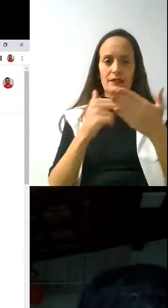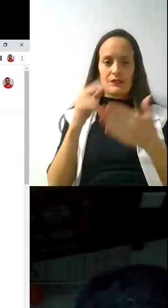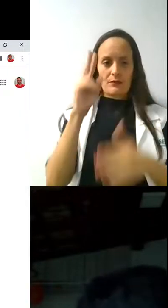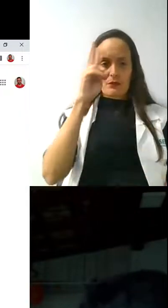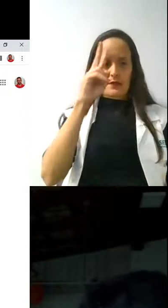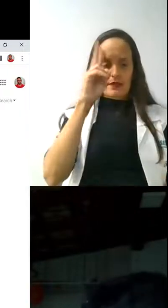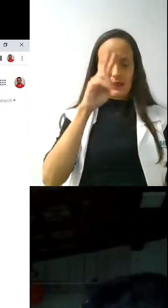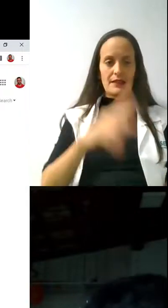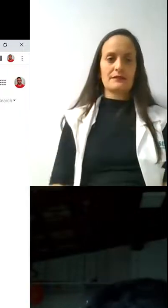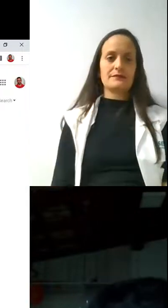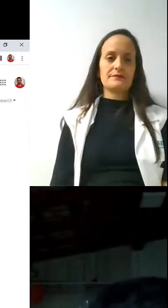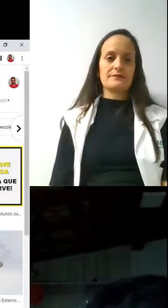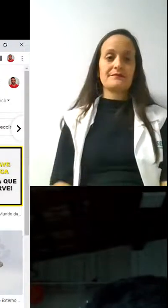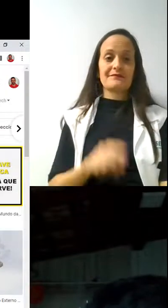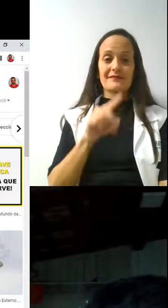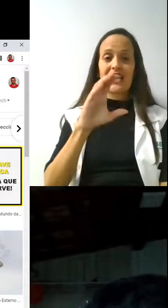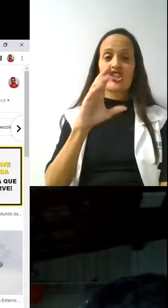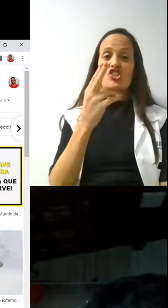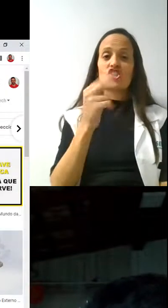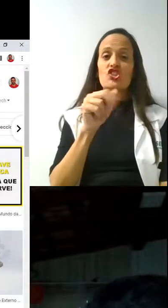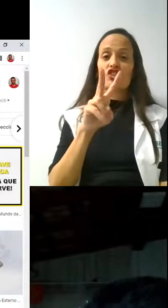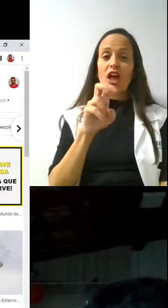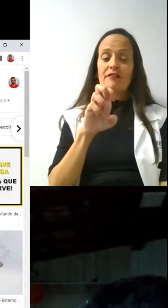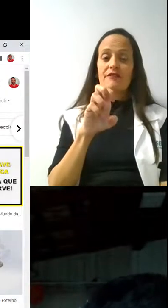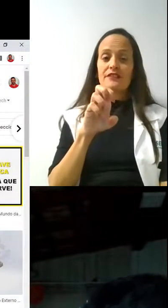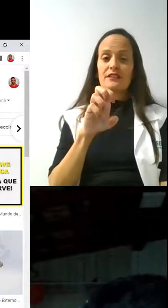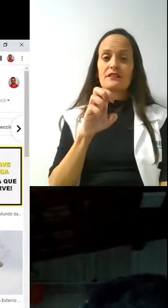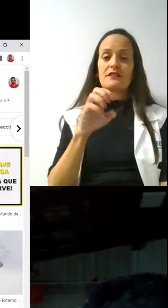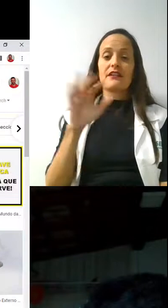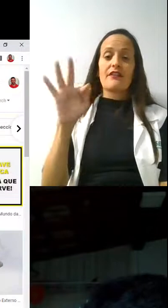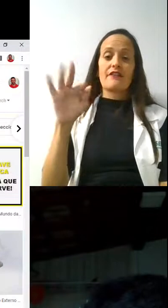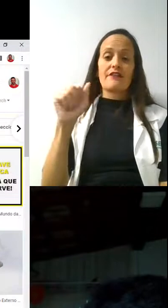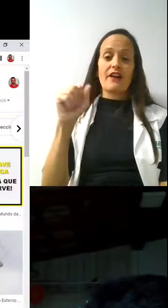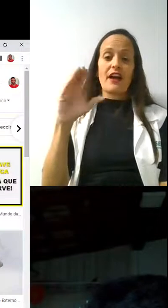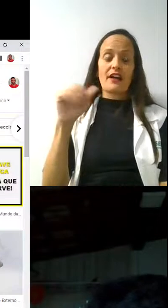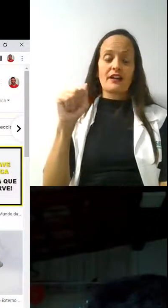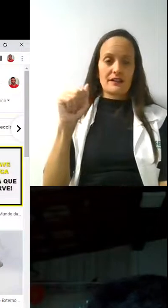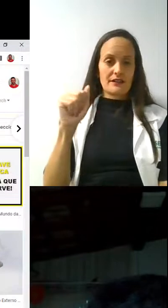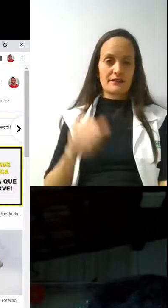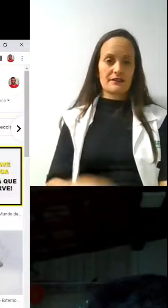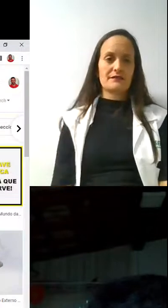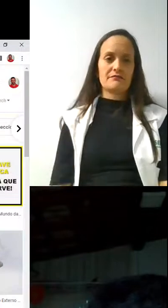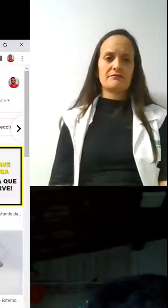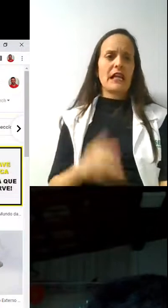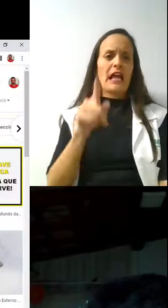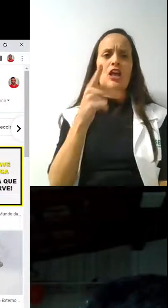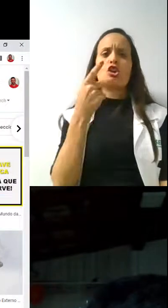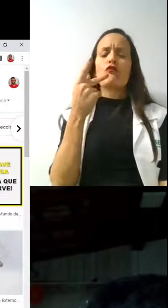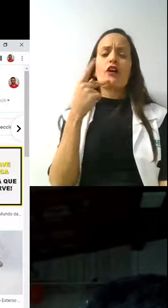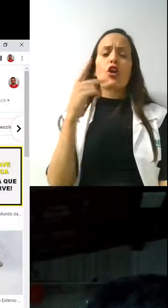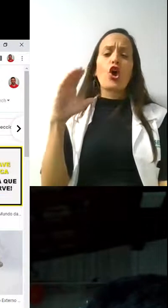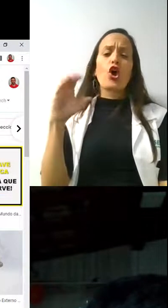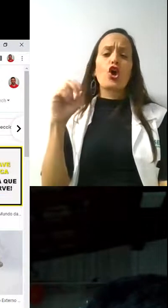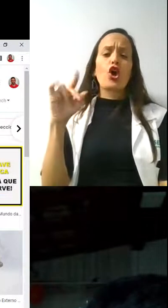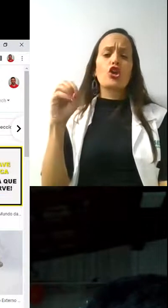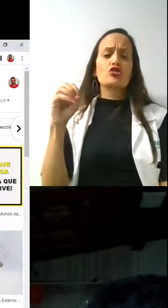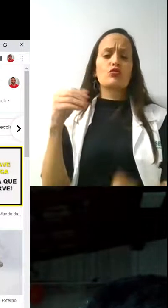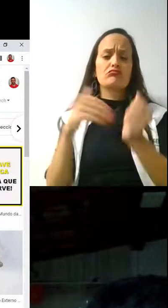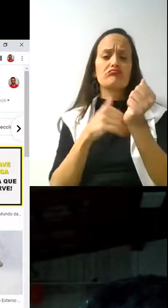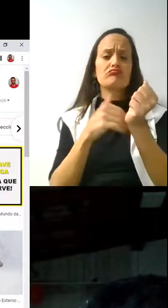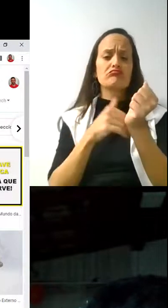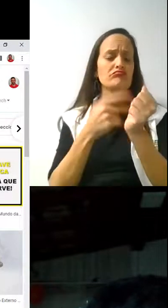Então, esse é um modelo de chave com abertura em carga, né? Então, assim, ele não falou qual que era o código dela, não falou nada, né? Só falou que é esse